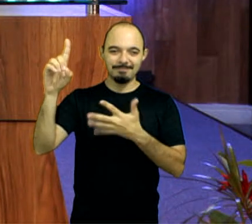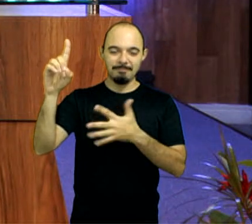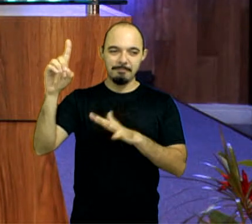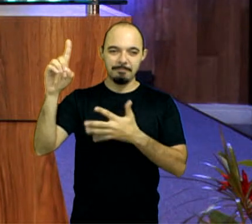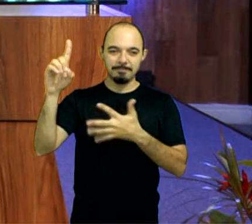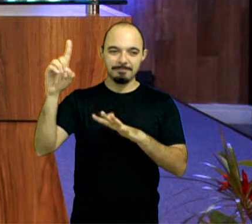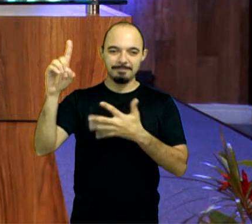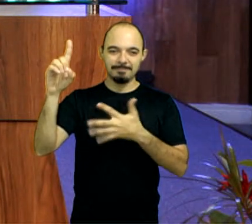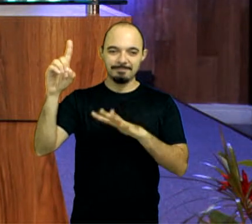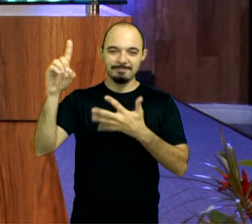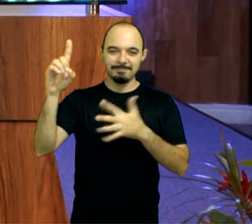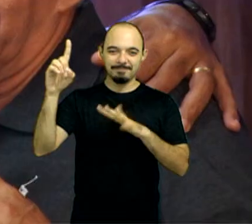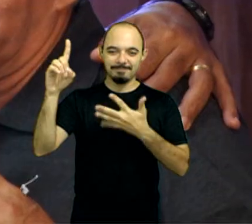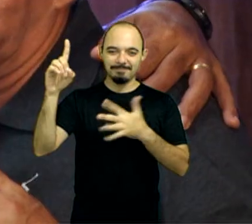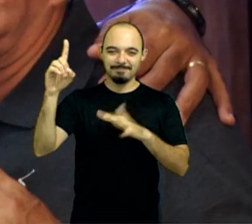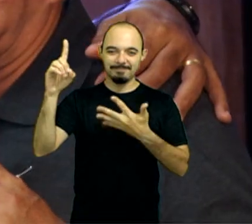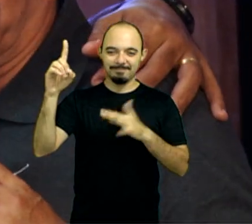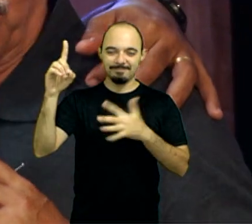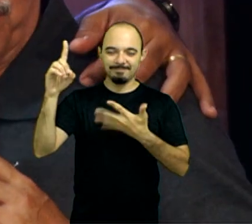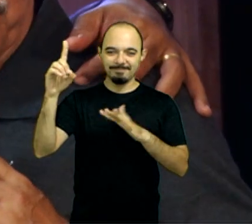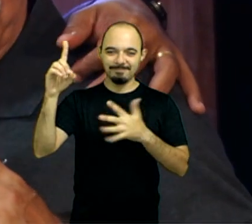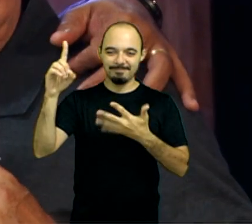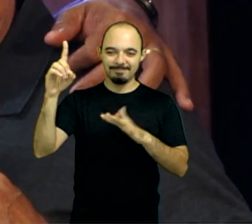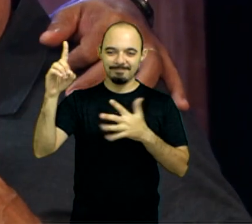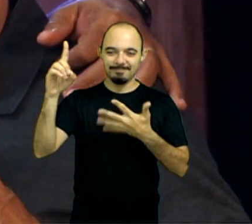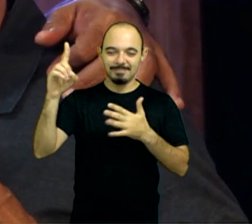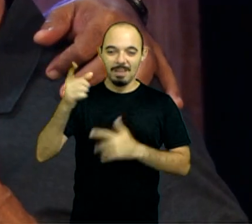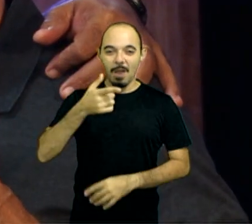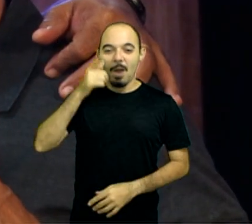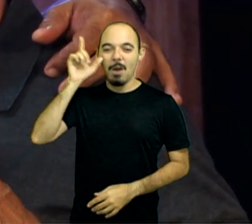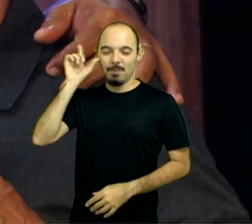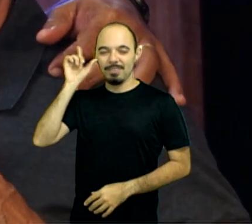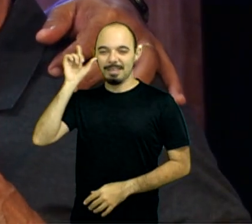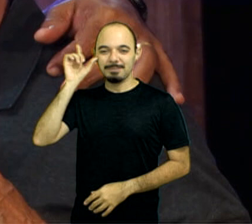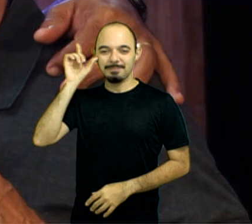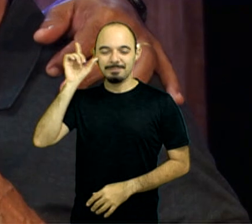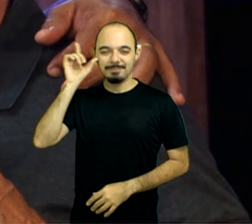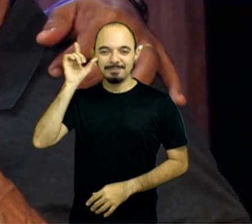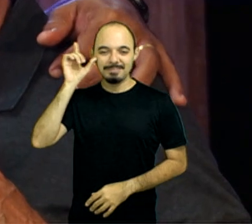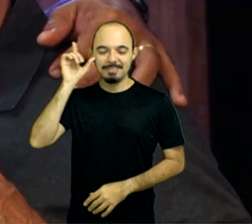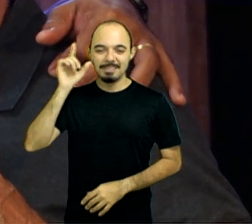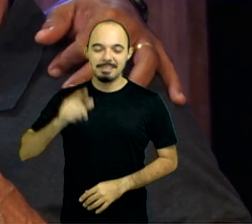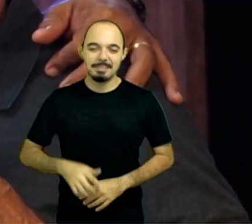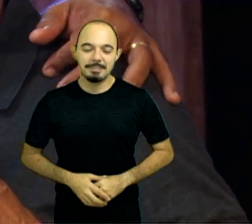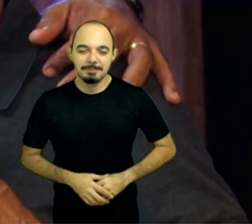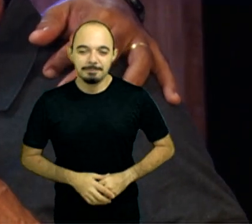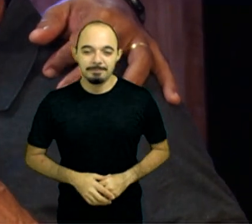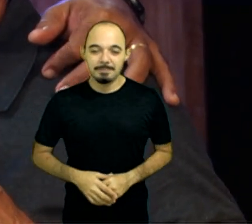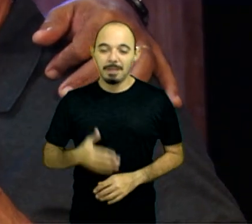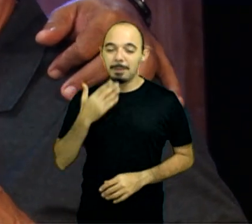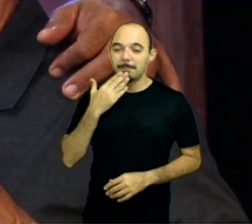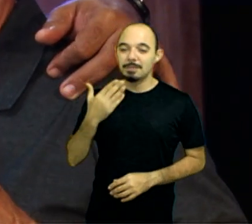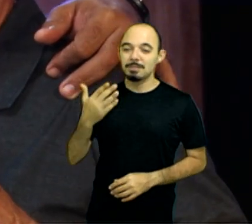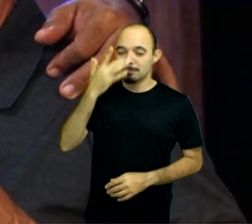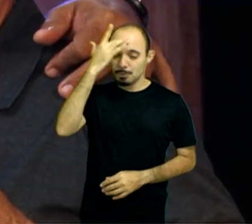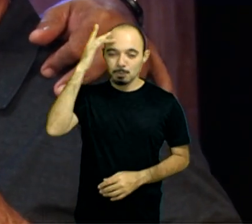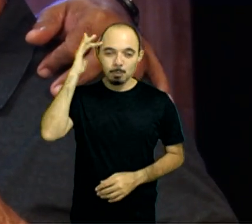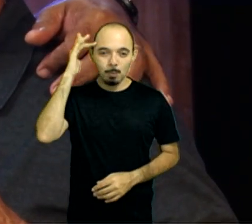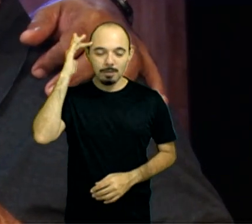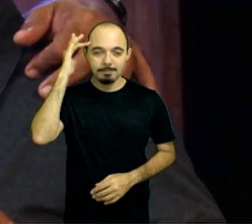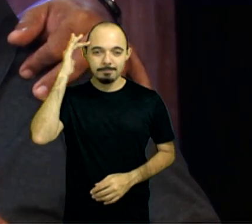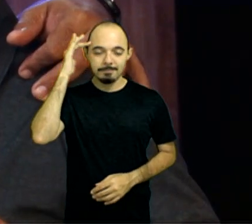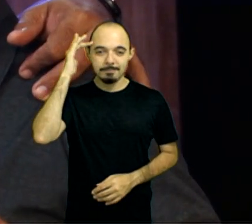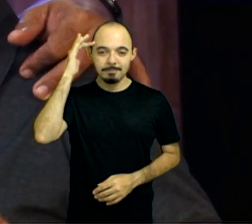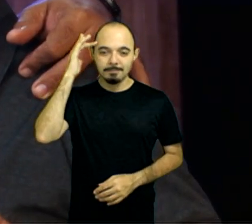Glória a Deus. Ontem eu pedi, orientei, né, que as pessoas repetissem pelo